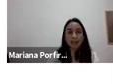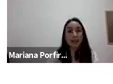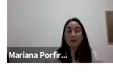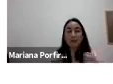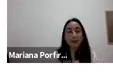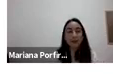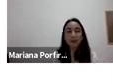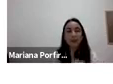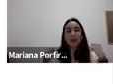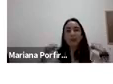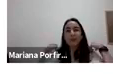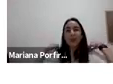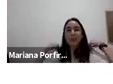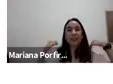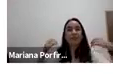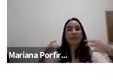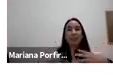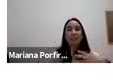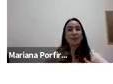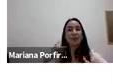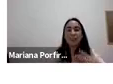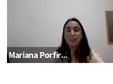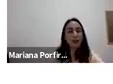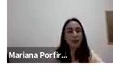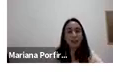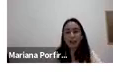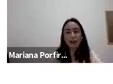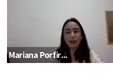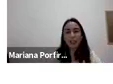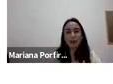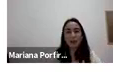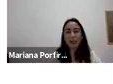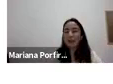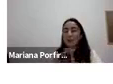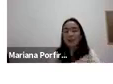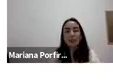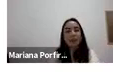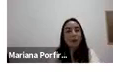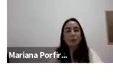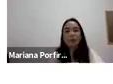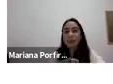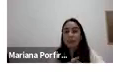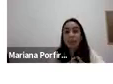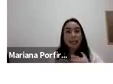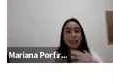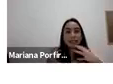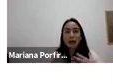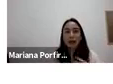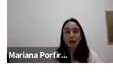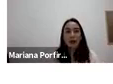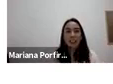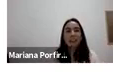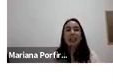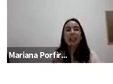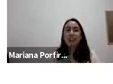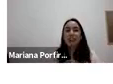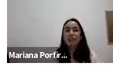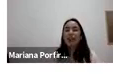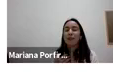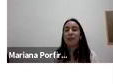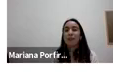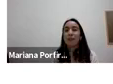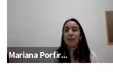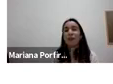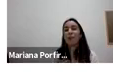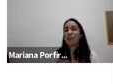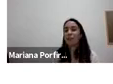muito, eu tenho que fazer muita coisa para ele conseguir acordar, mesmo eu tirando a roupinha dele, ele não acorda. E de